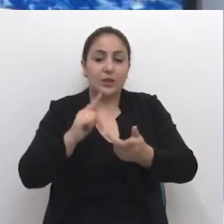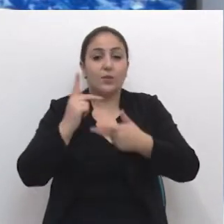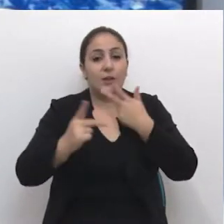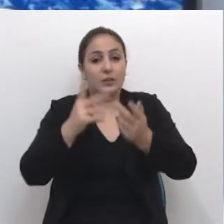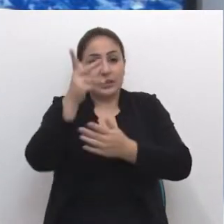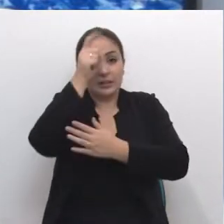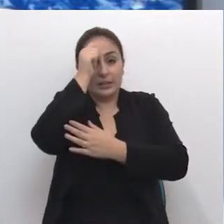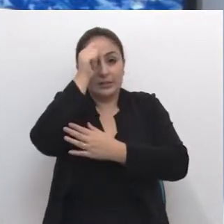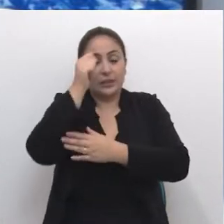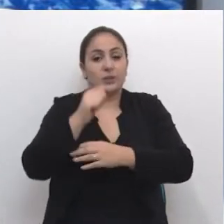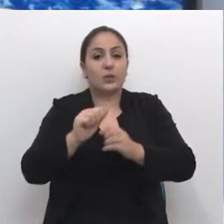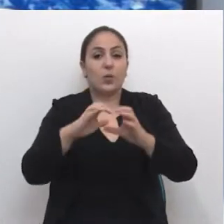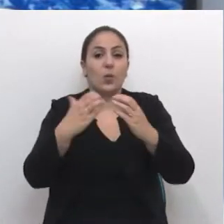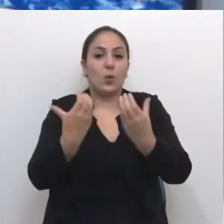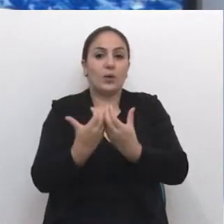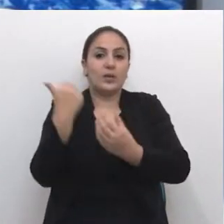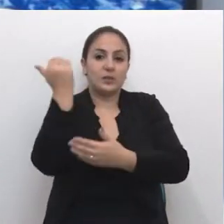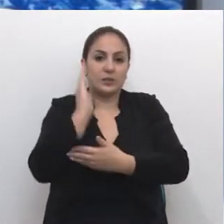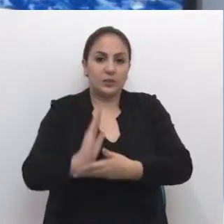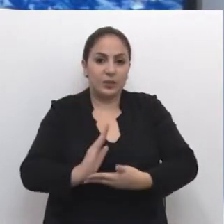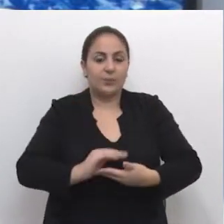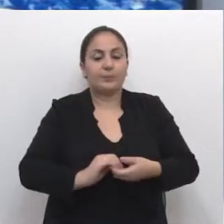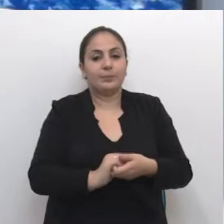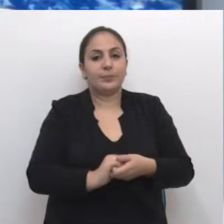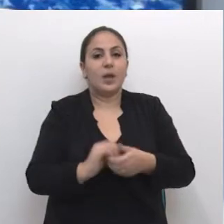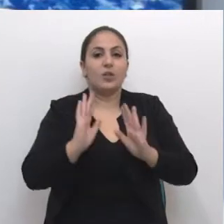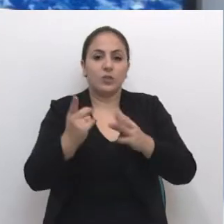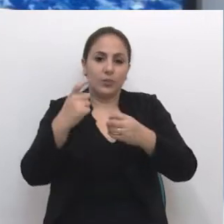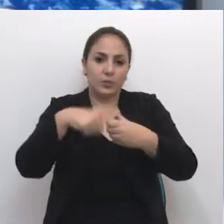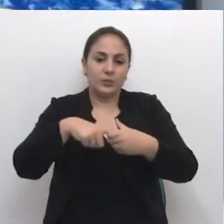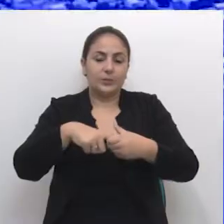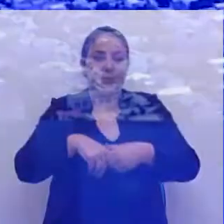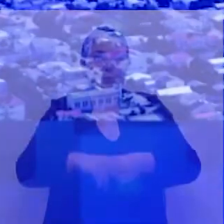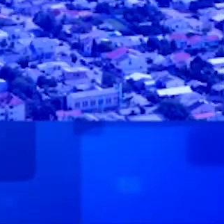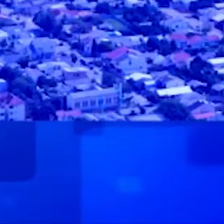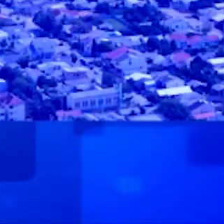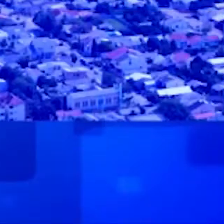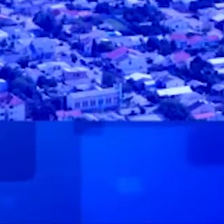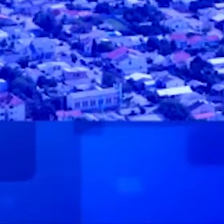sendo analisadas no Congresso Nacional. Nós já voltamos.